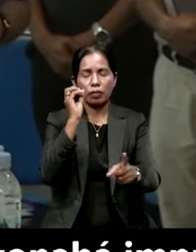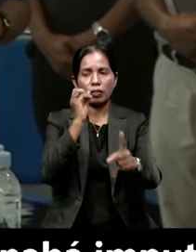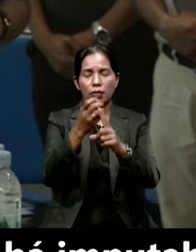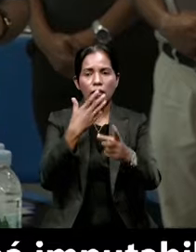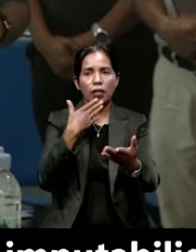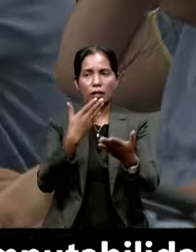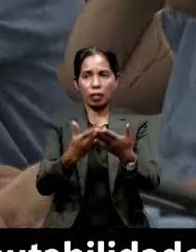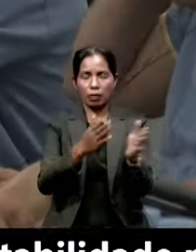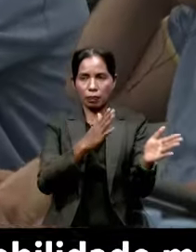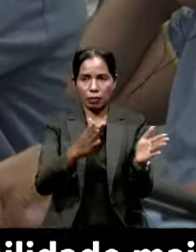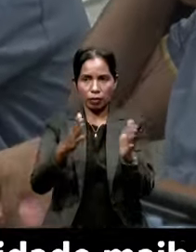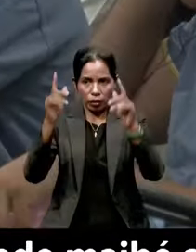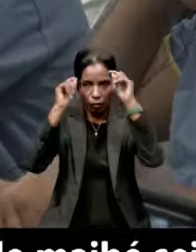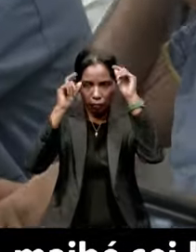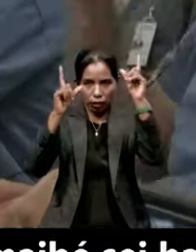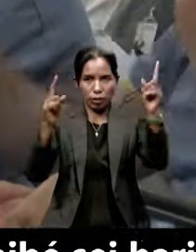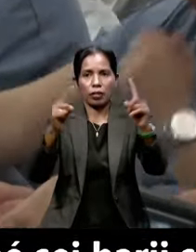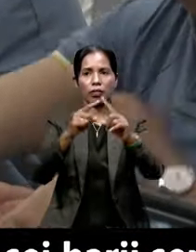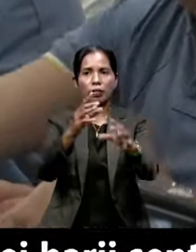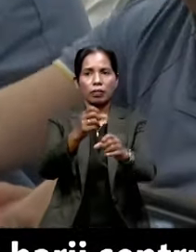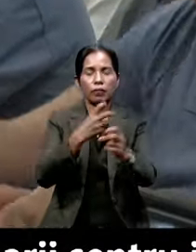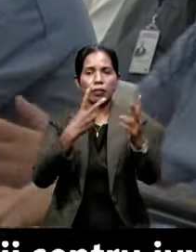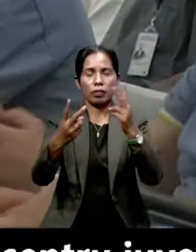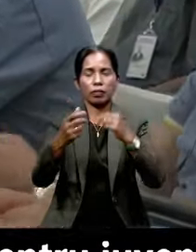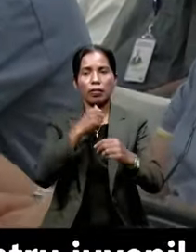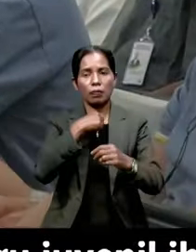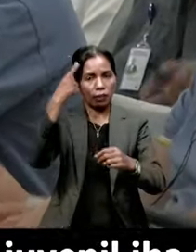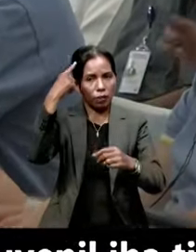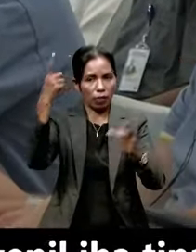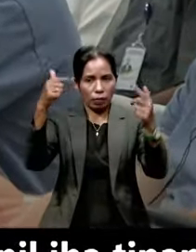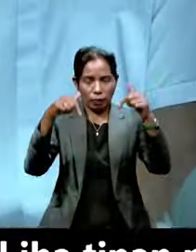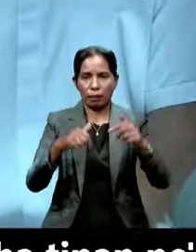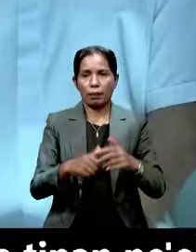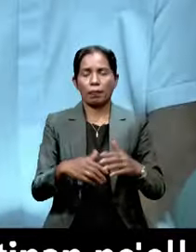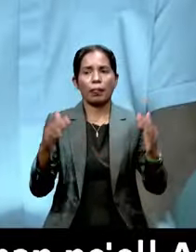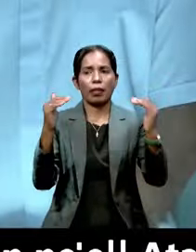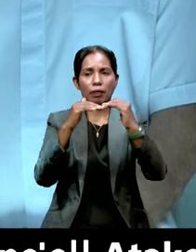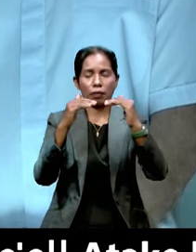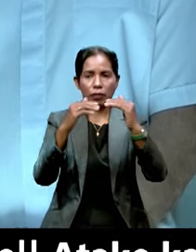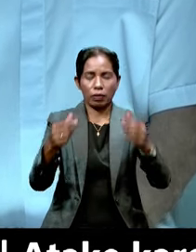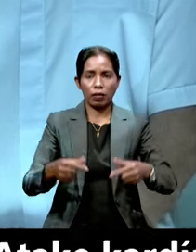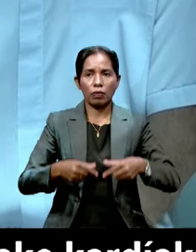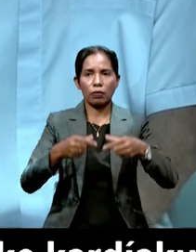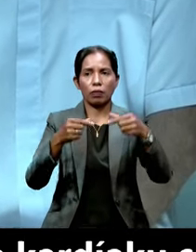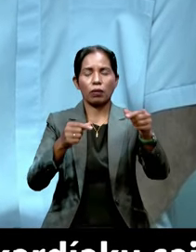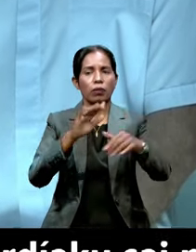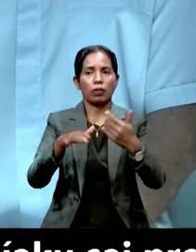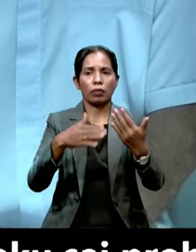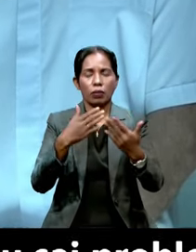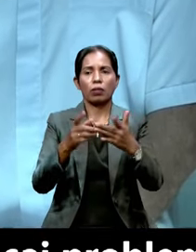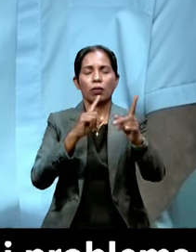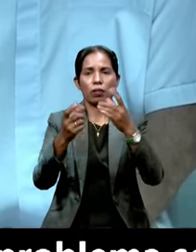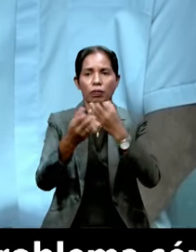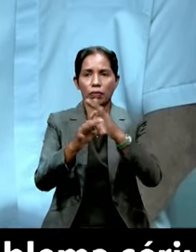direita, preparação Timor-Leste, nem atuacimo visita Santo Padre Nian. Encontro neto, follow-up. Para botar outro nível de qualidade, na hora